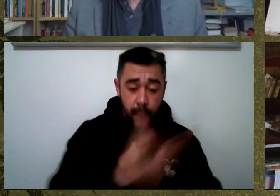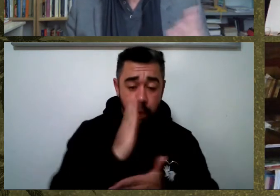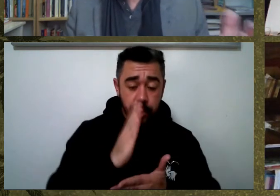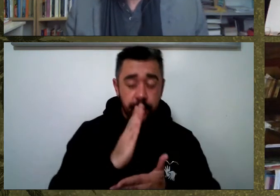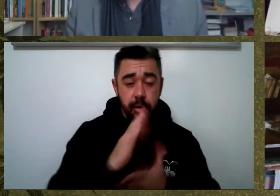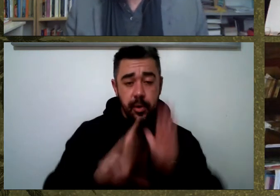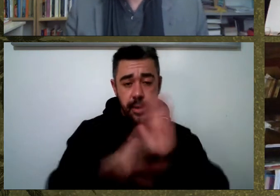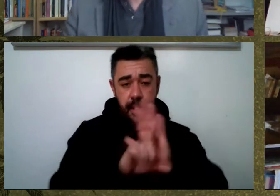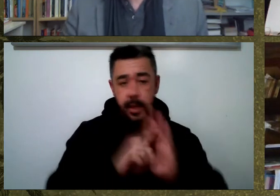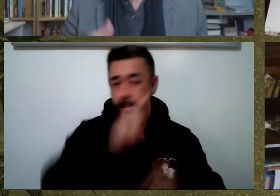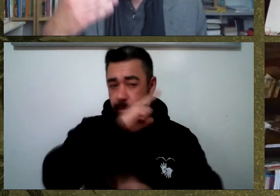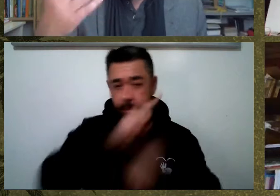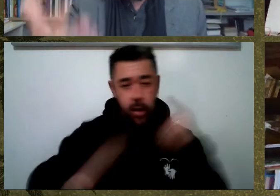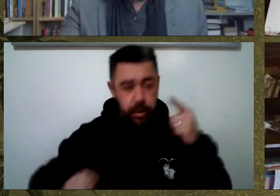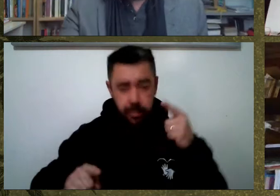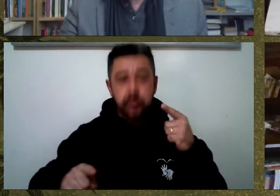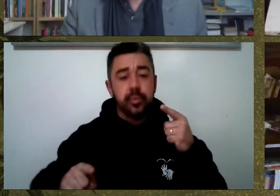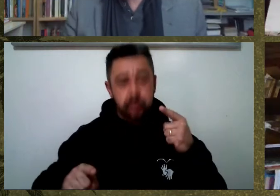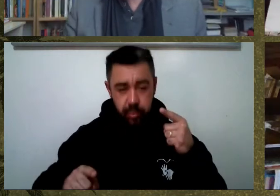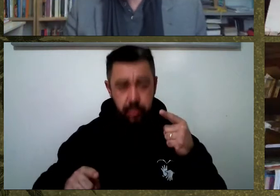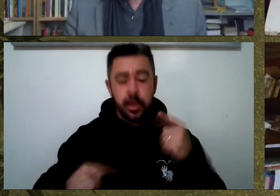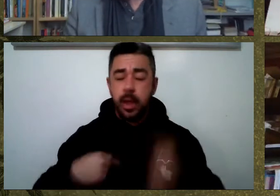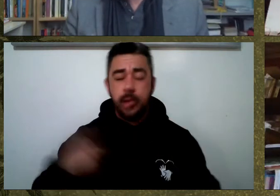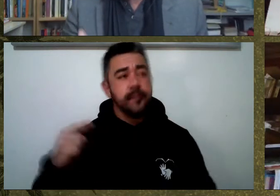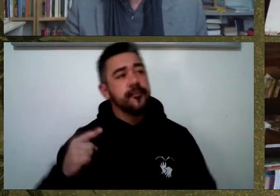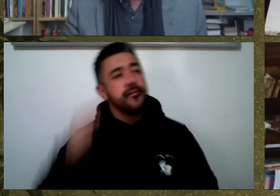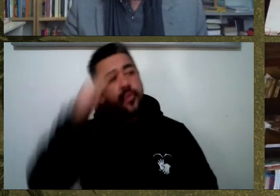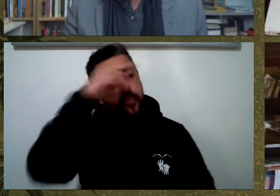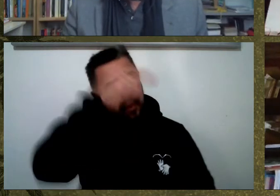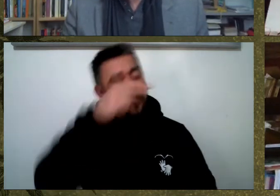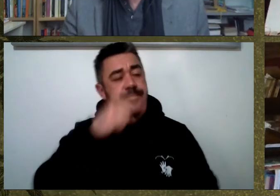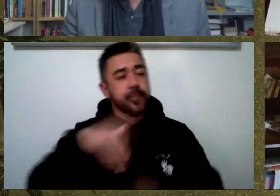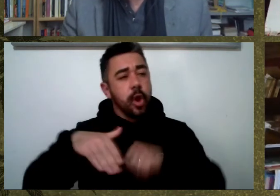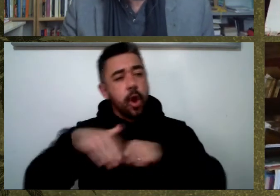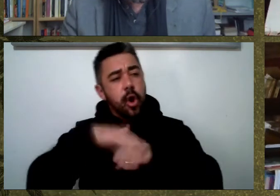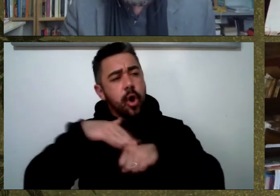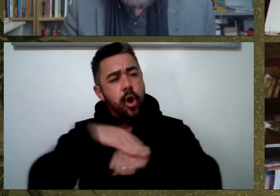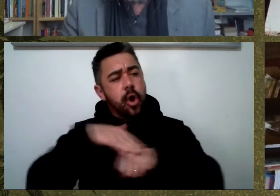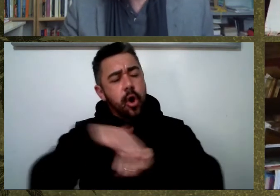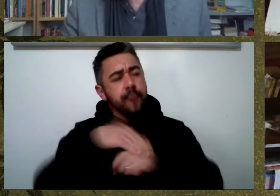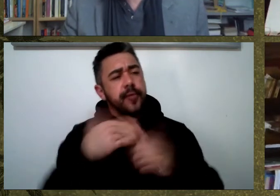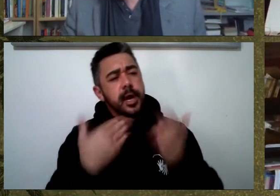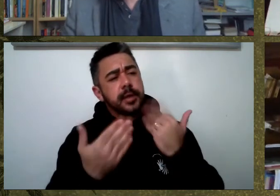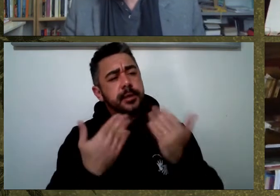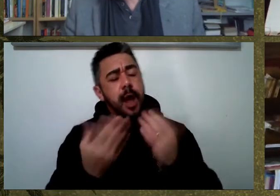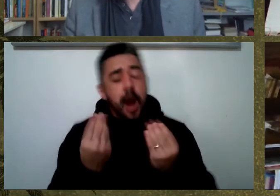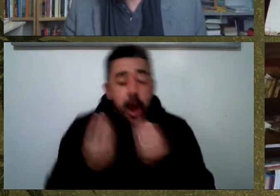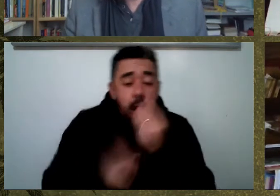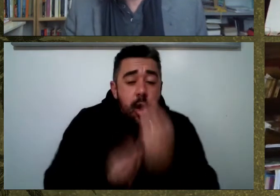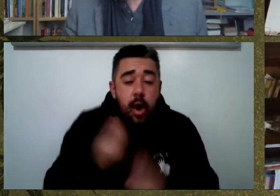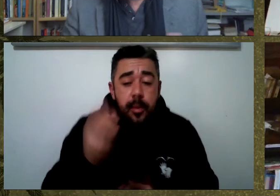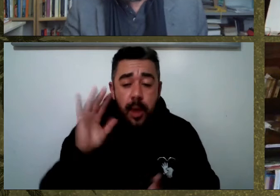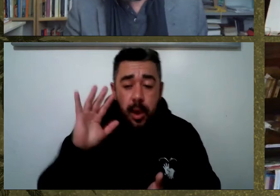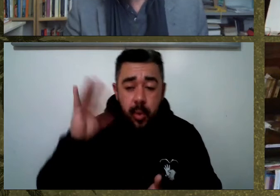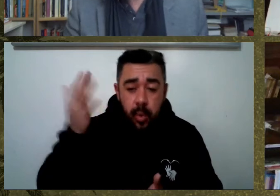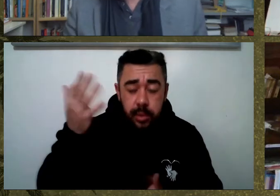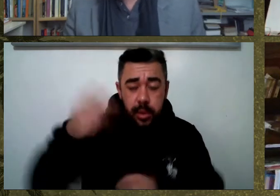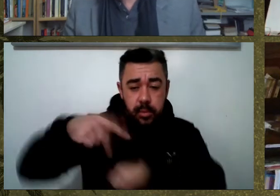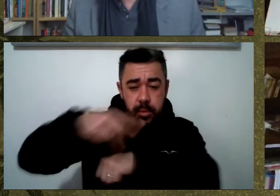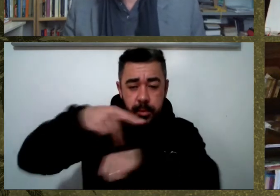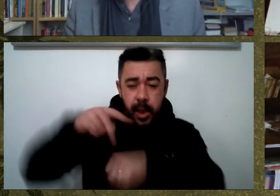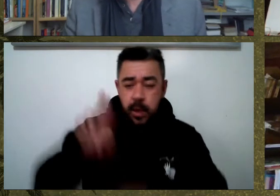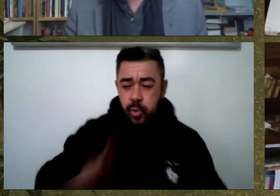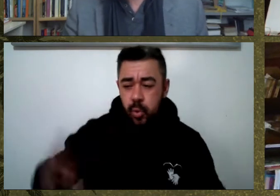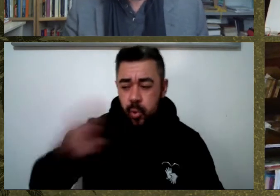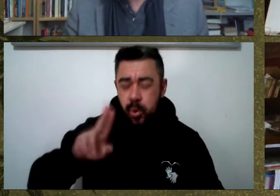fracking. Então, estive lá e procurei Augusto para saber como que ocorreu no Uruguai essa mudança desde